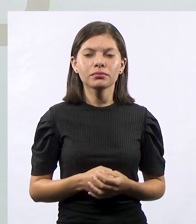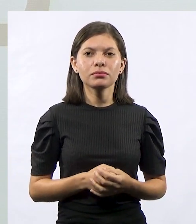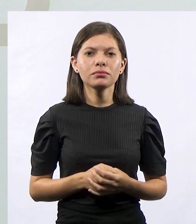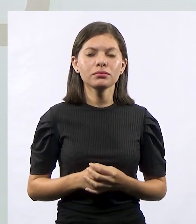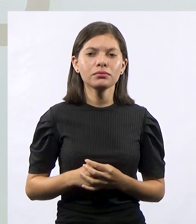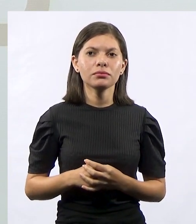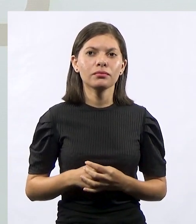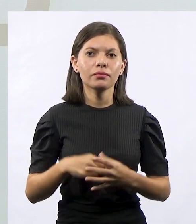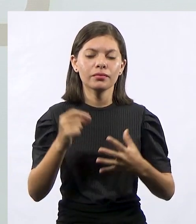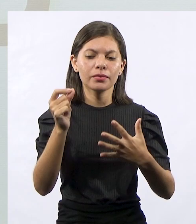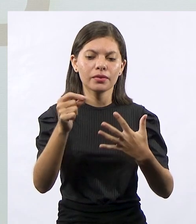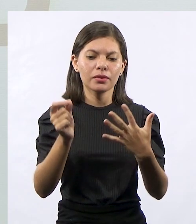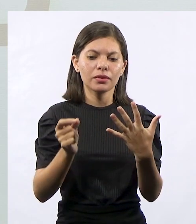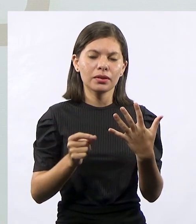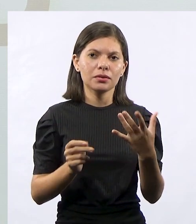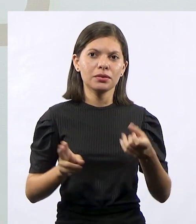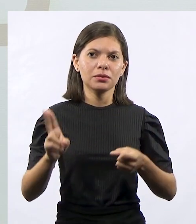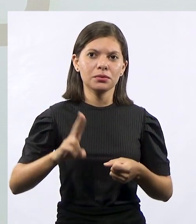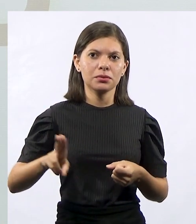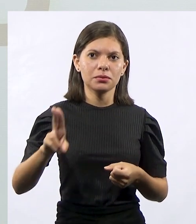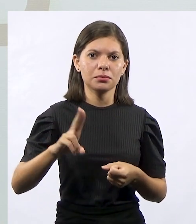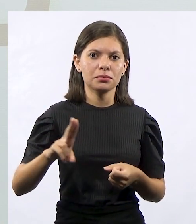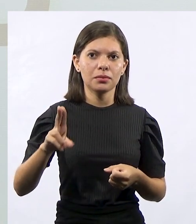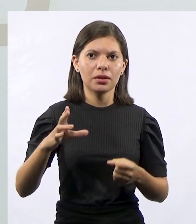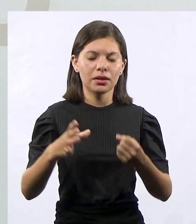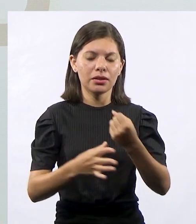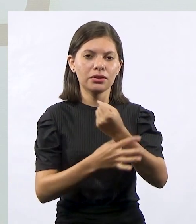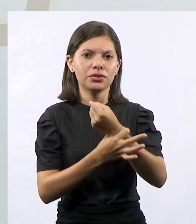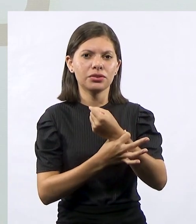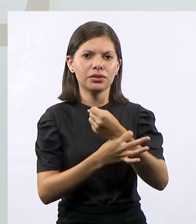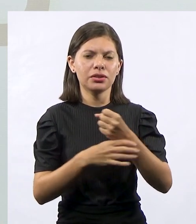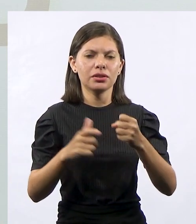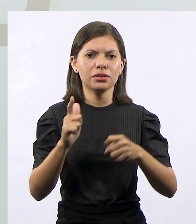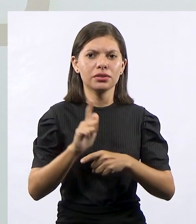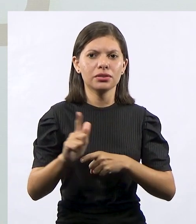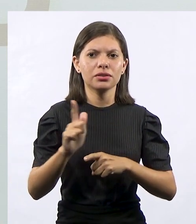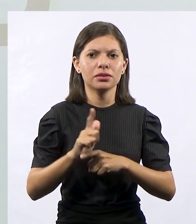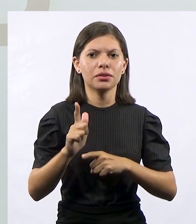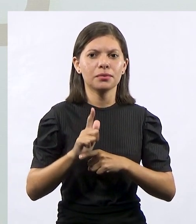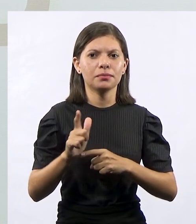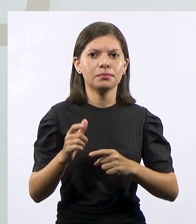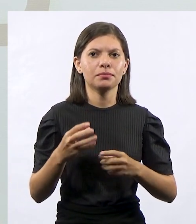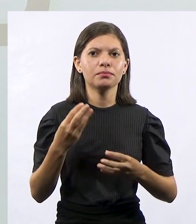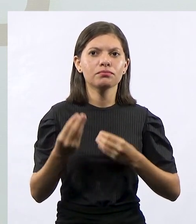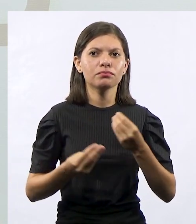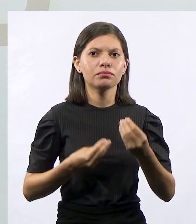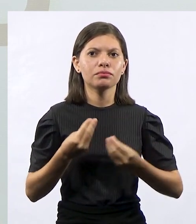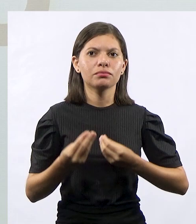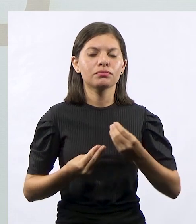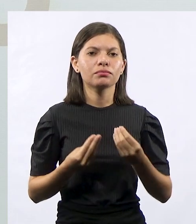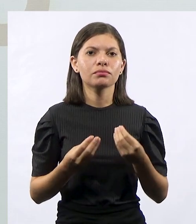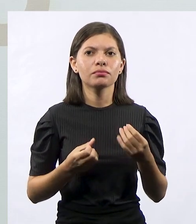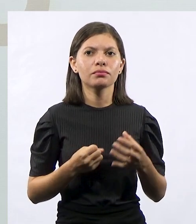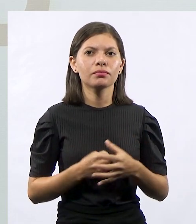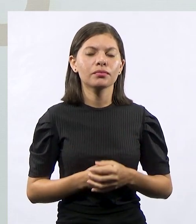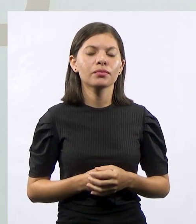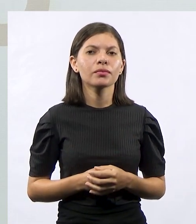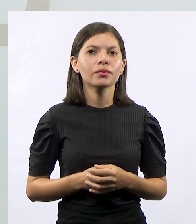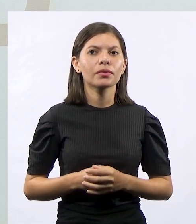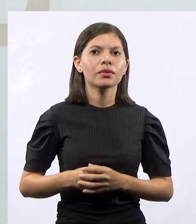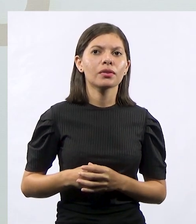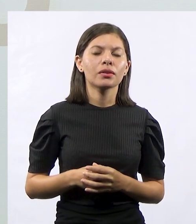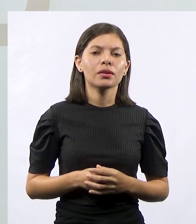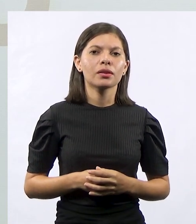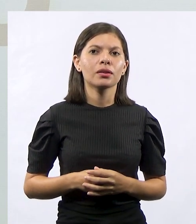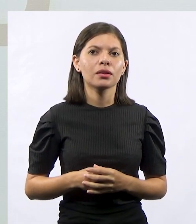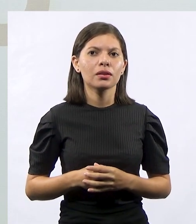existem alguns instrumentos que são utilizados para garantir essa gestão democrática, como as associações de pais e mestres, né, as